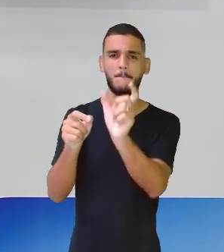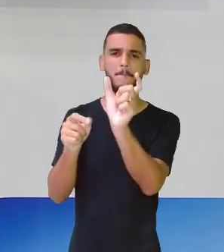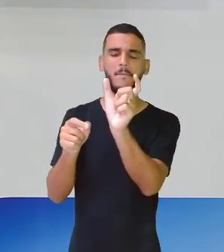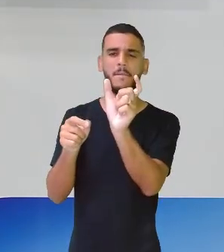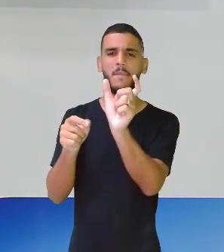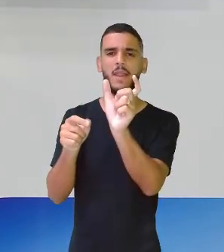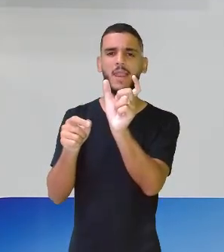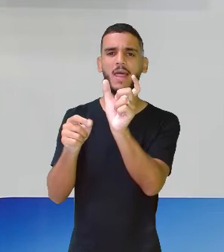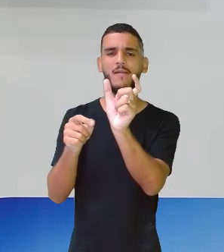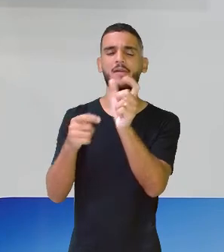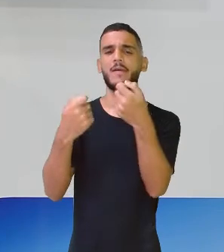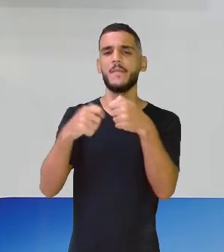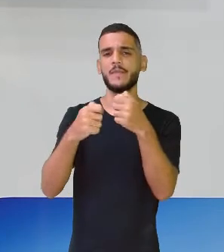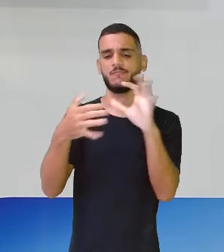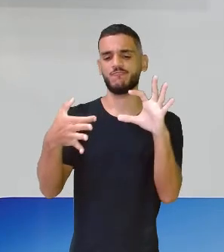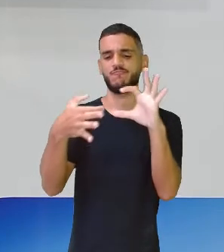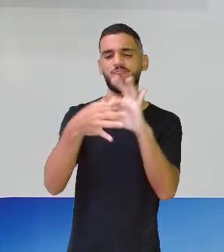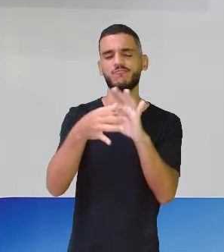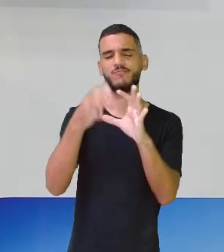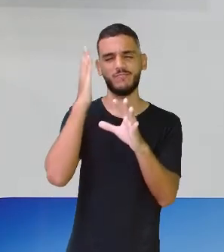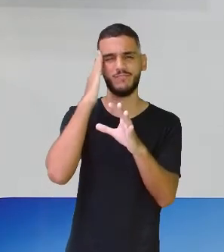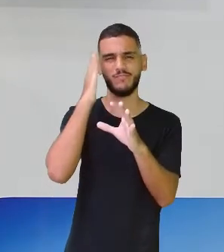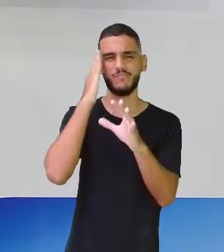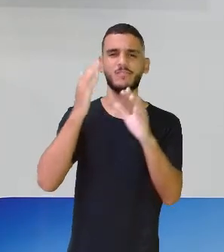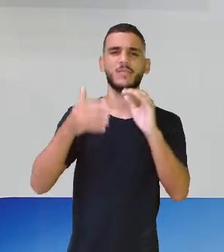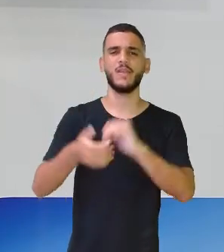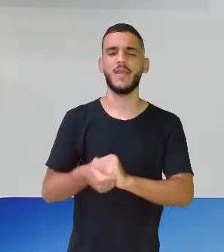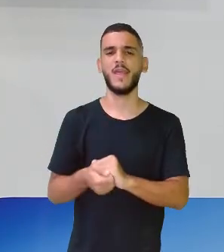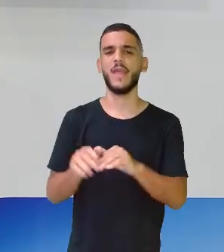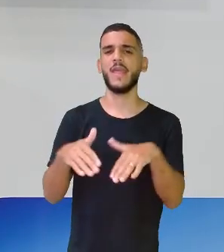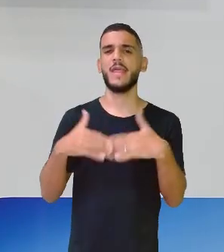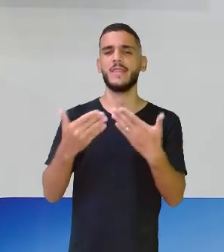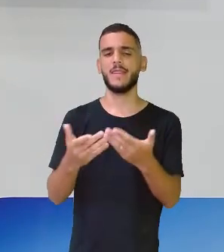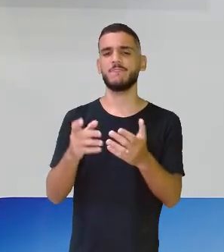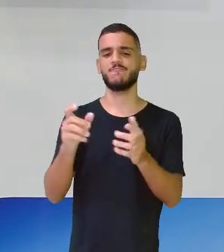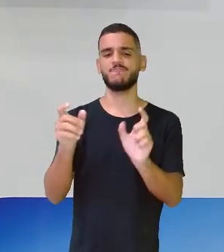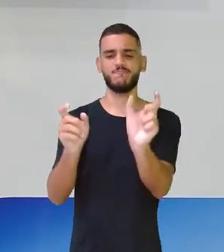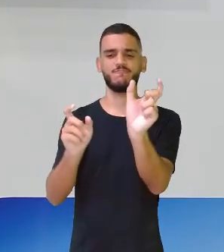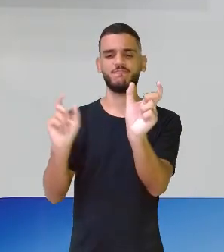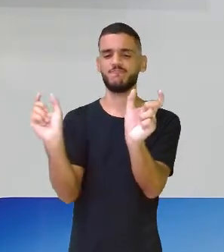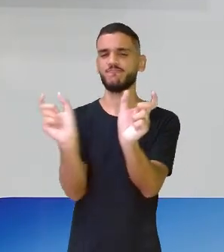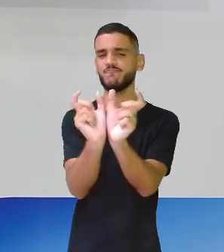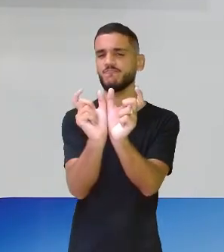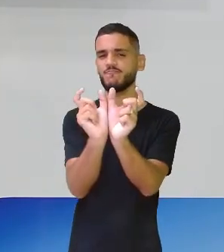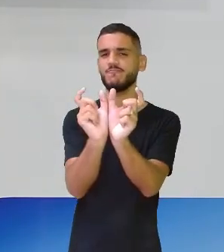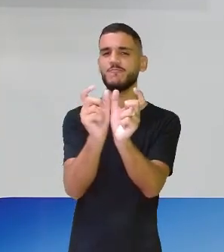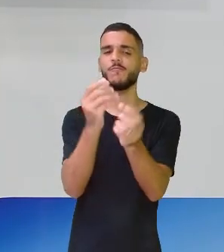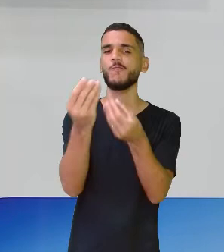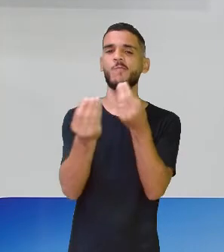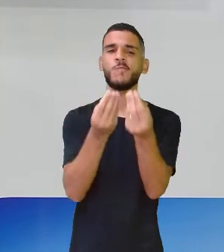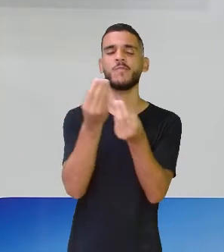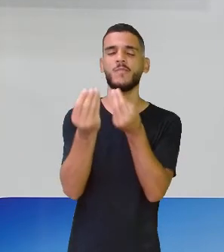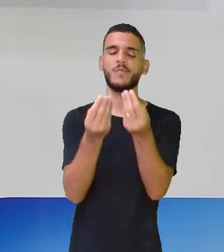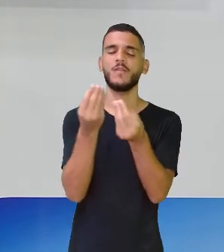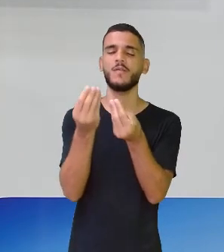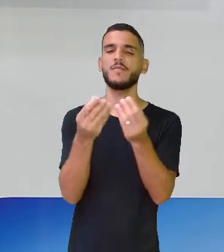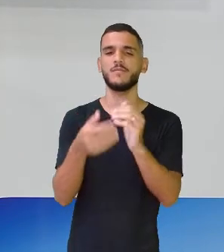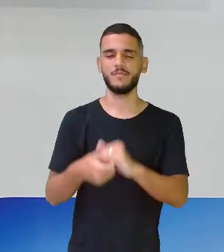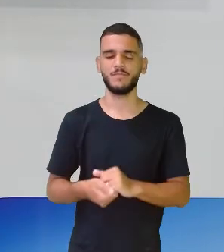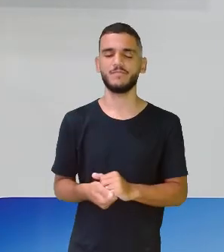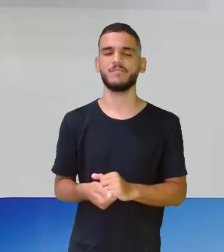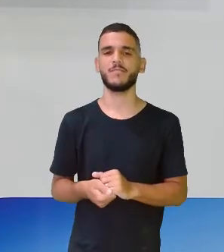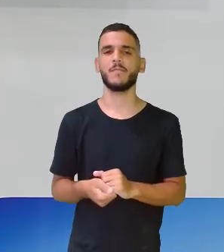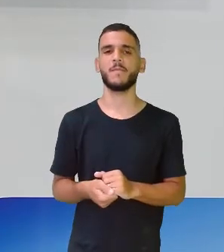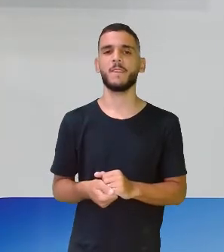primitiva que deu origem a esta palavra lembrança, tá? Ela colou aí no pedacinho, passou pela árvore, pegou o pedacinho